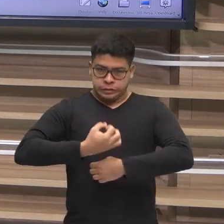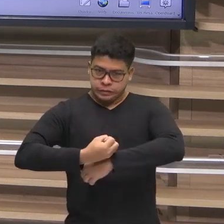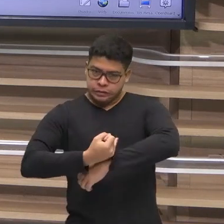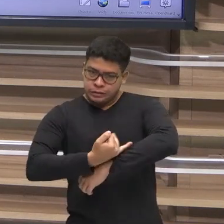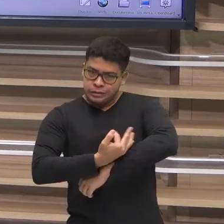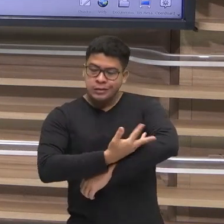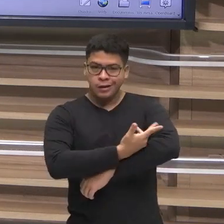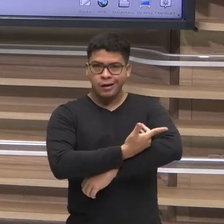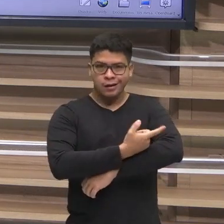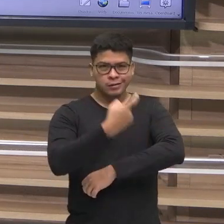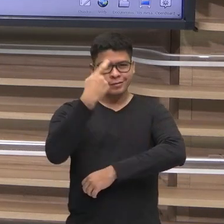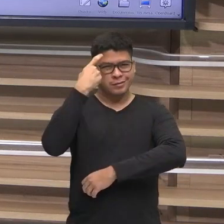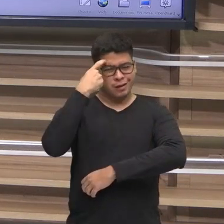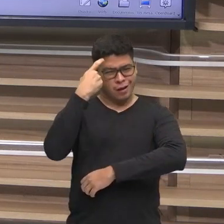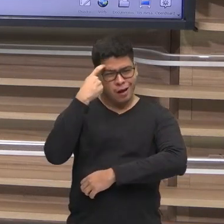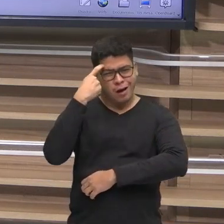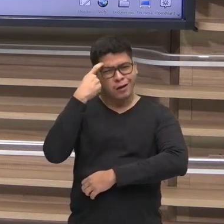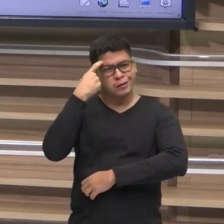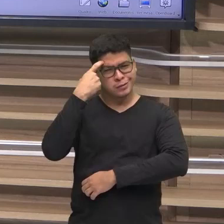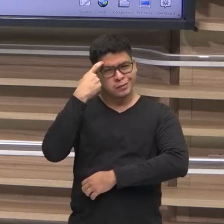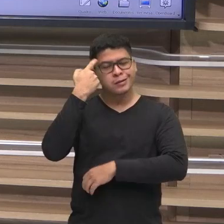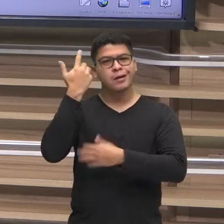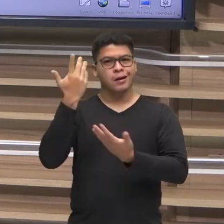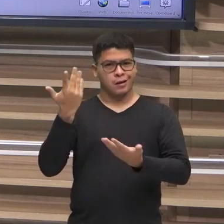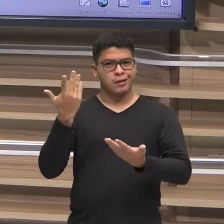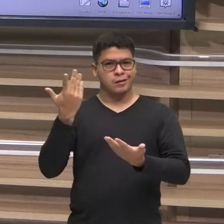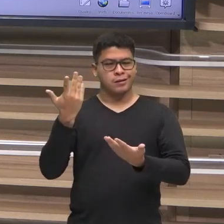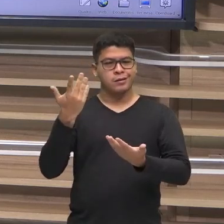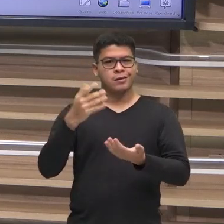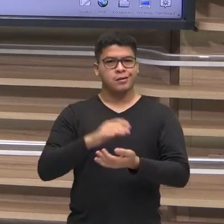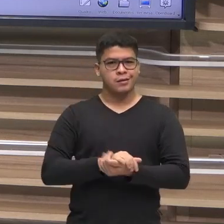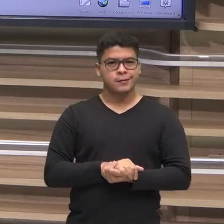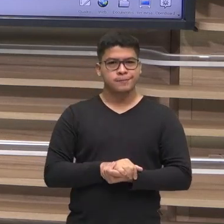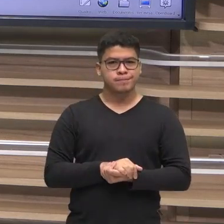essa ideia? Então, pessoal, observem.